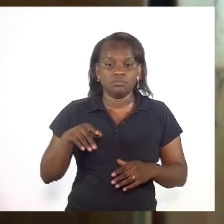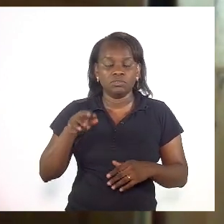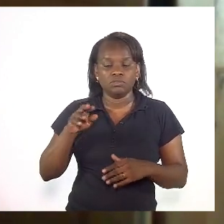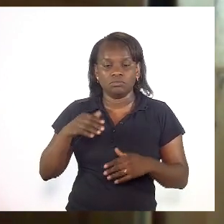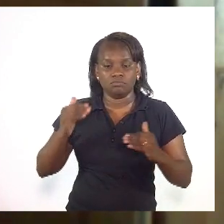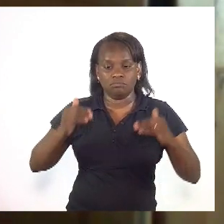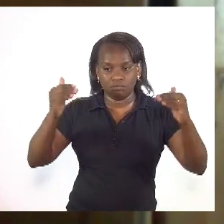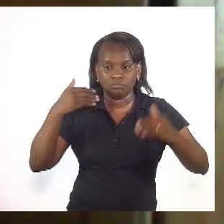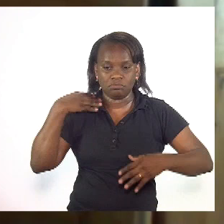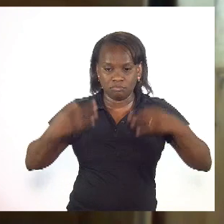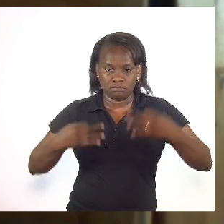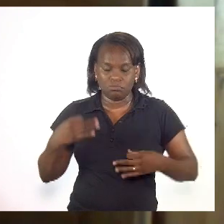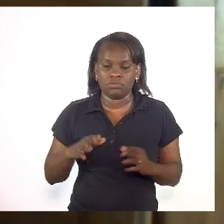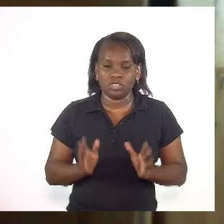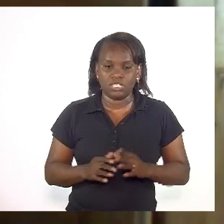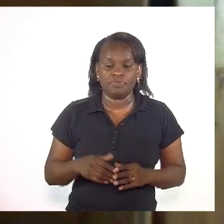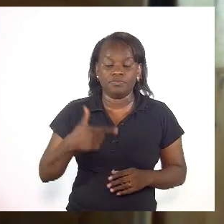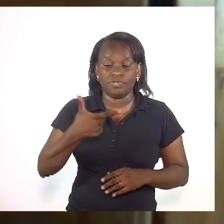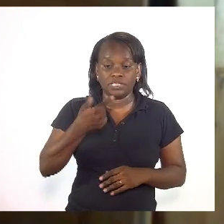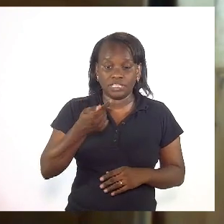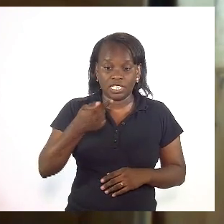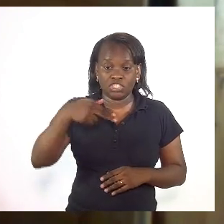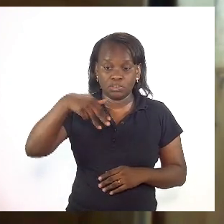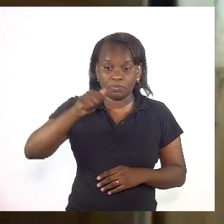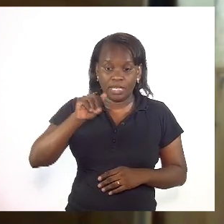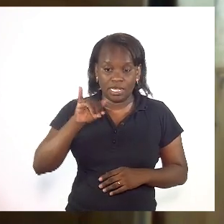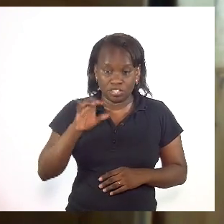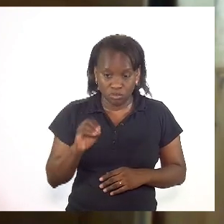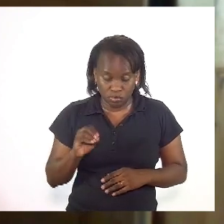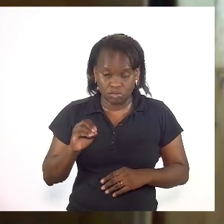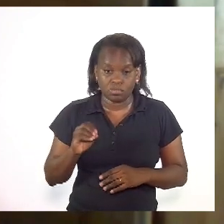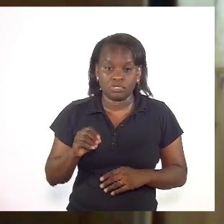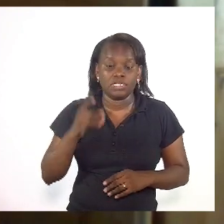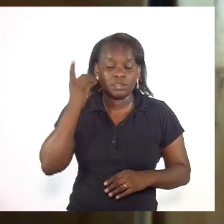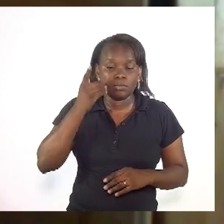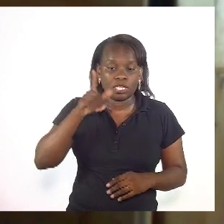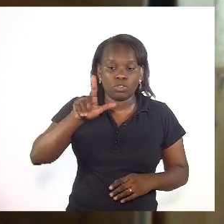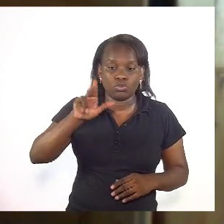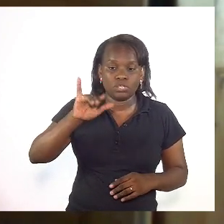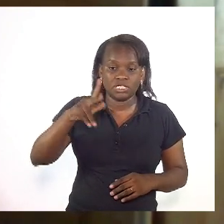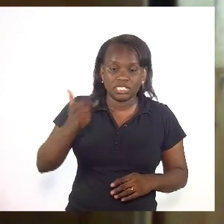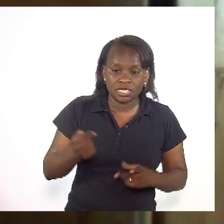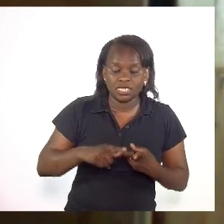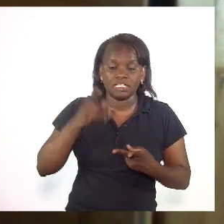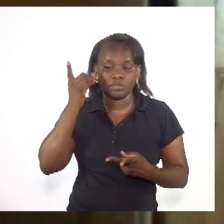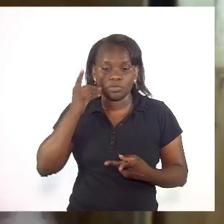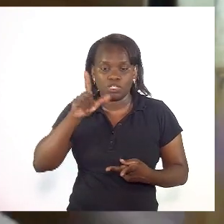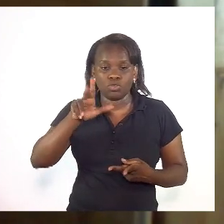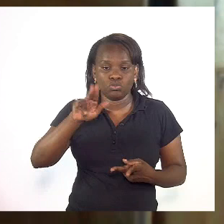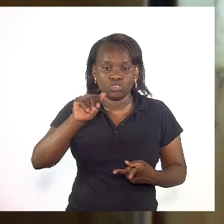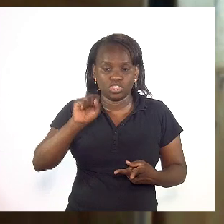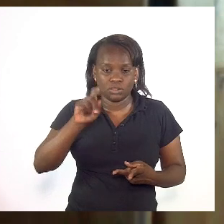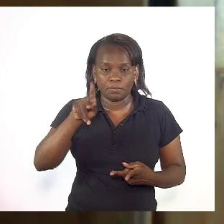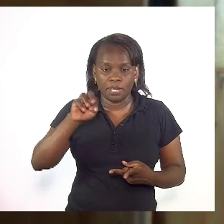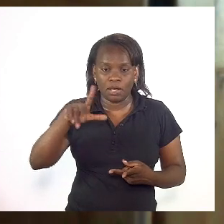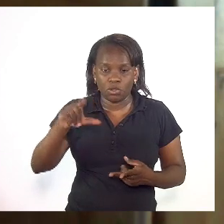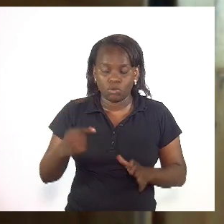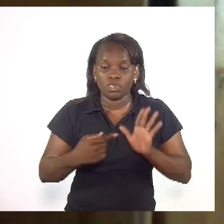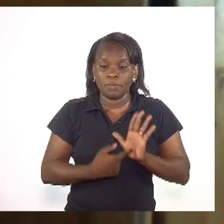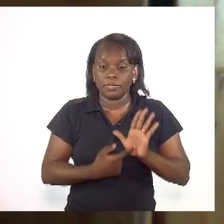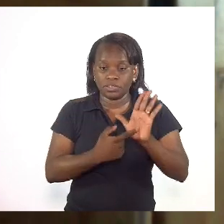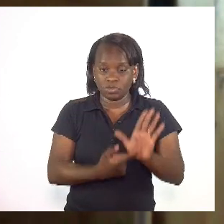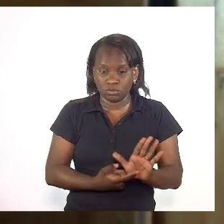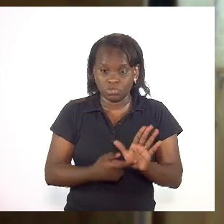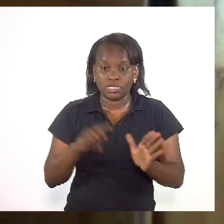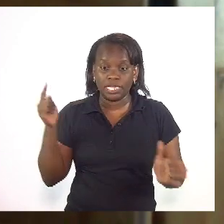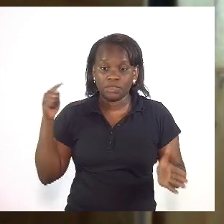tribunal. Em 27/5, deputada Lucinha e o deputado Luiz Paulo apresentamos, né,